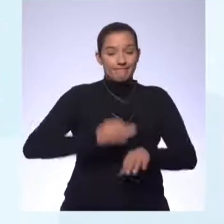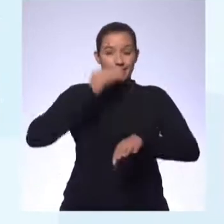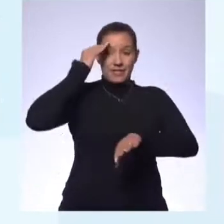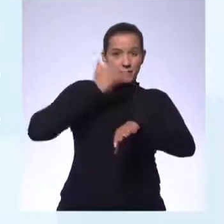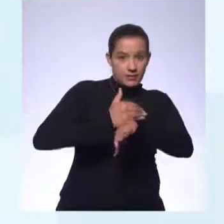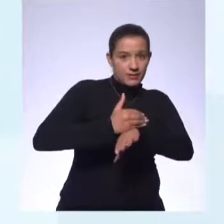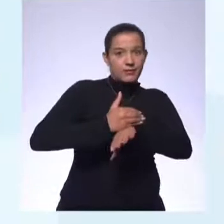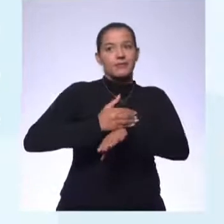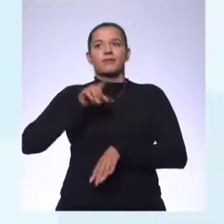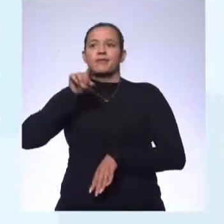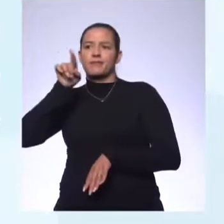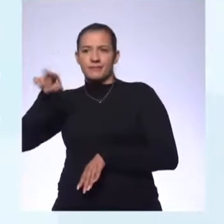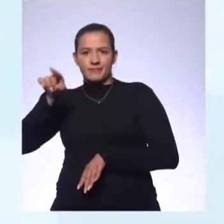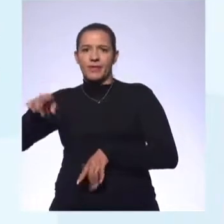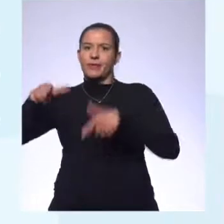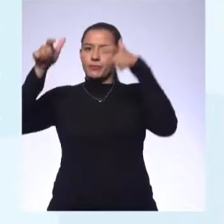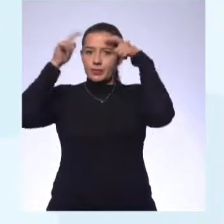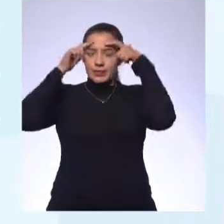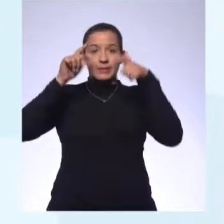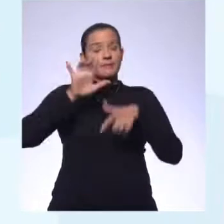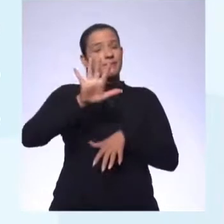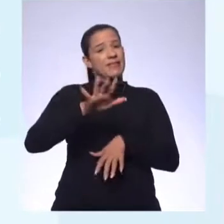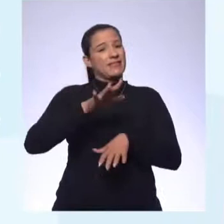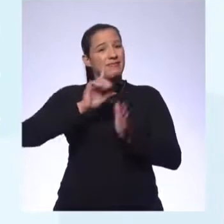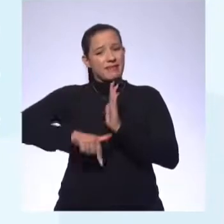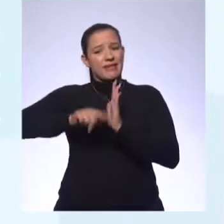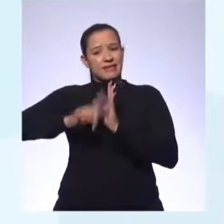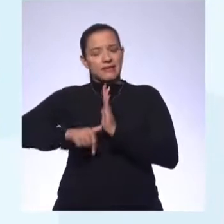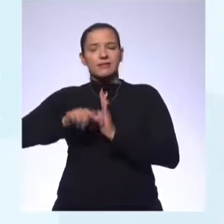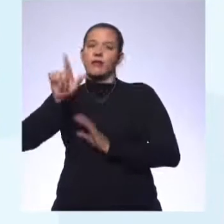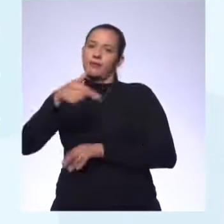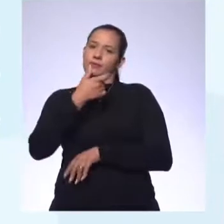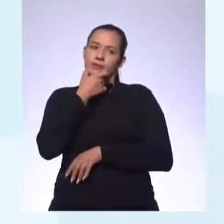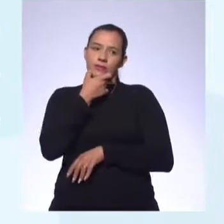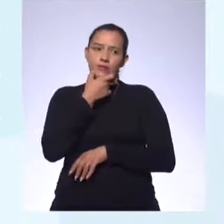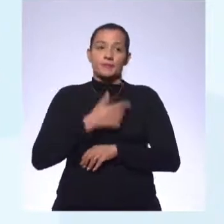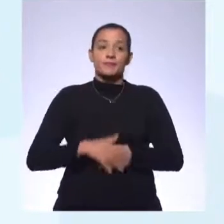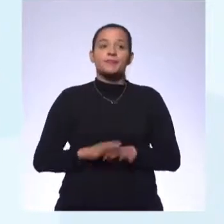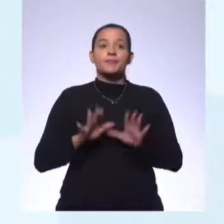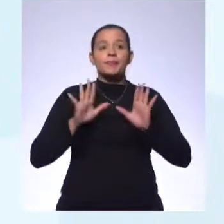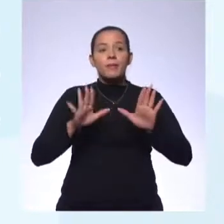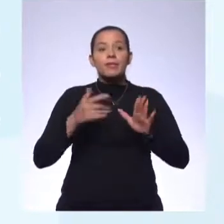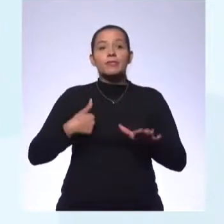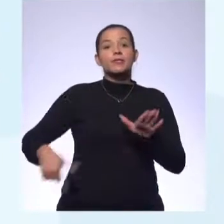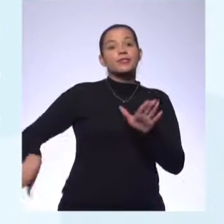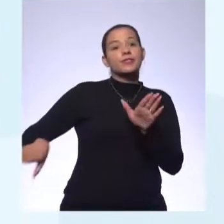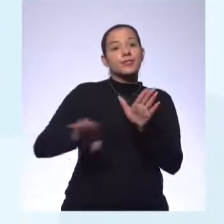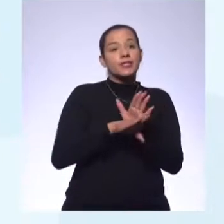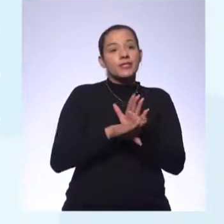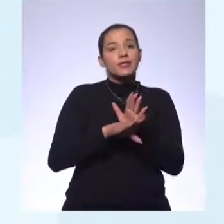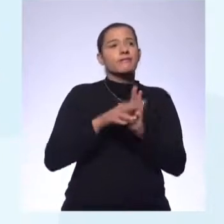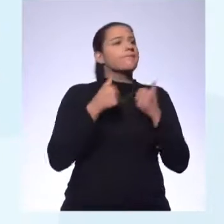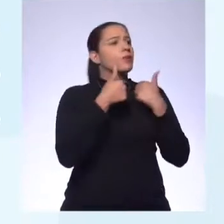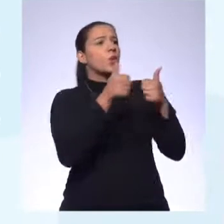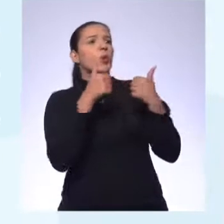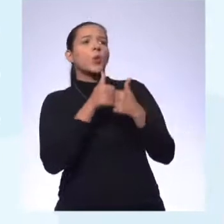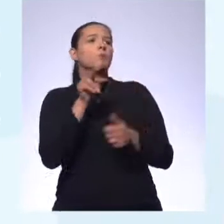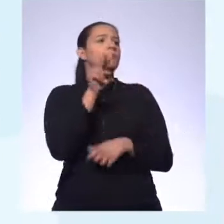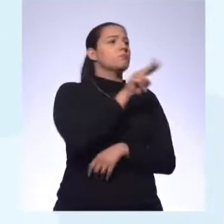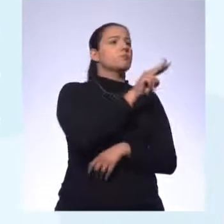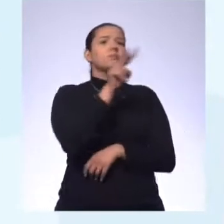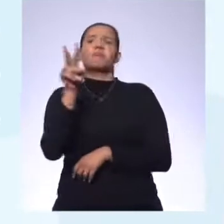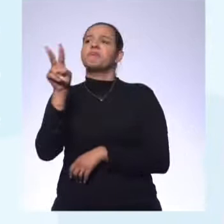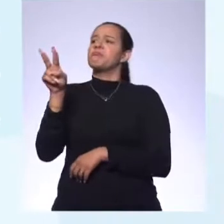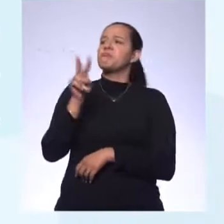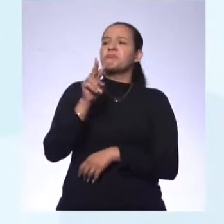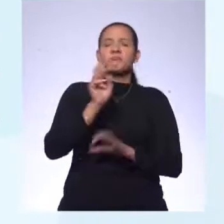dos ingleses. Tudo isto quer dizer que, chegando ao Rossio, não vi mais ônibus algum. O